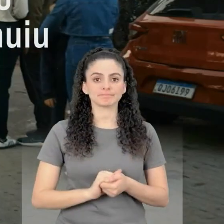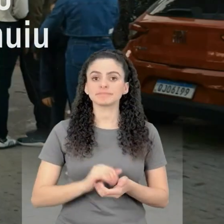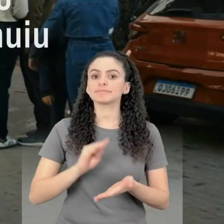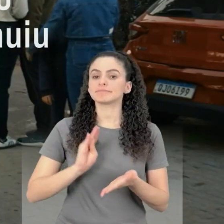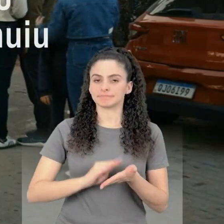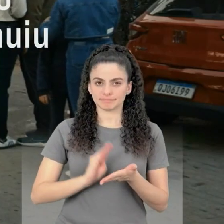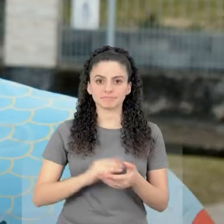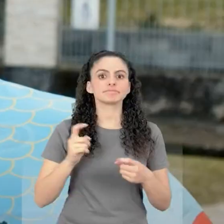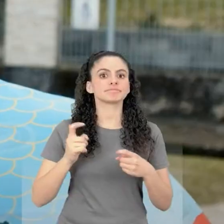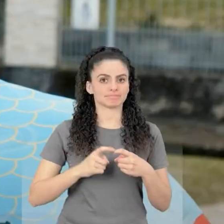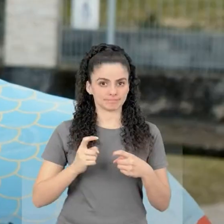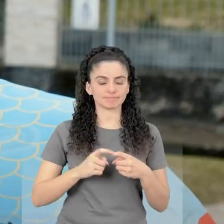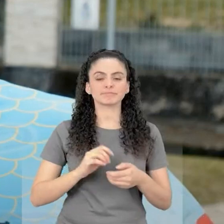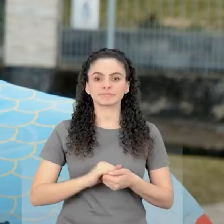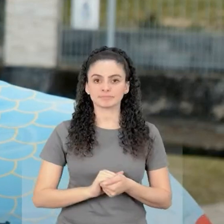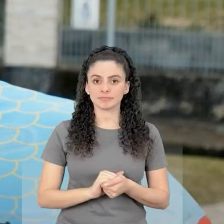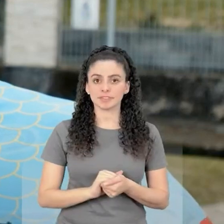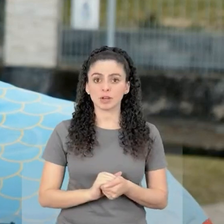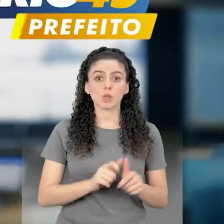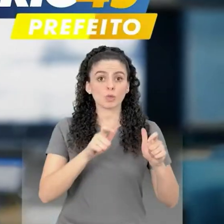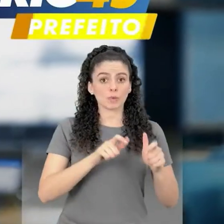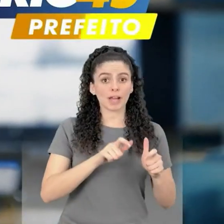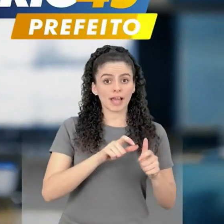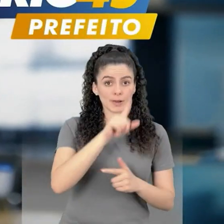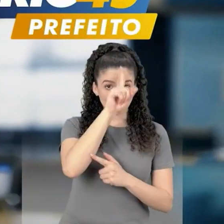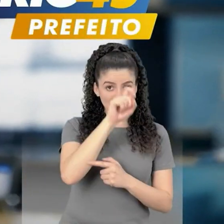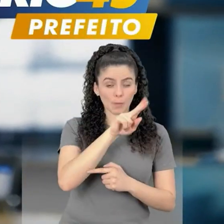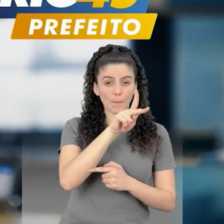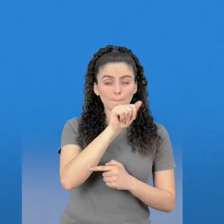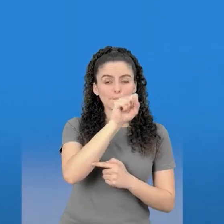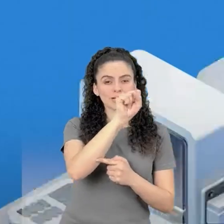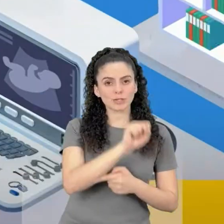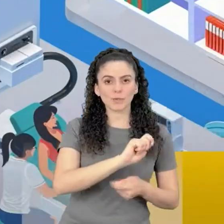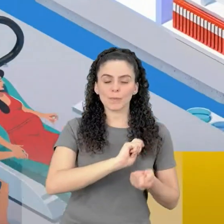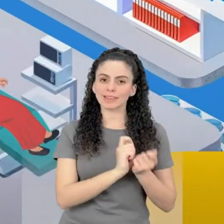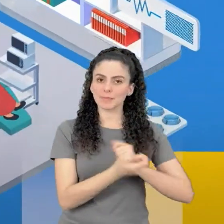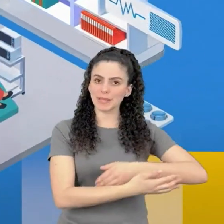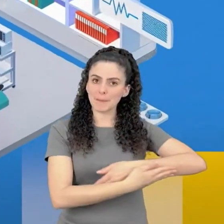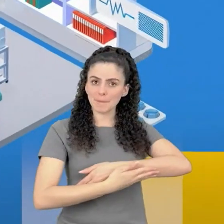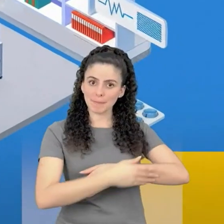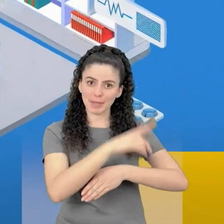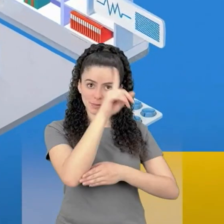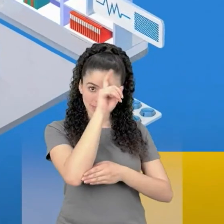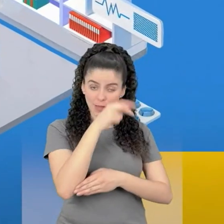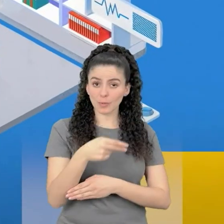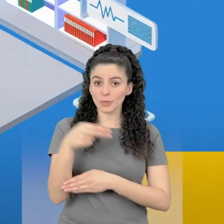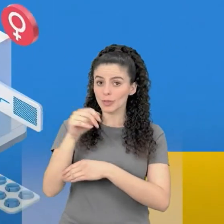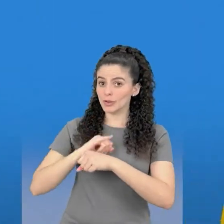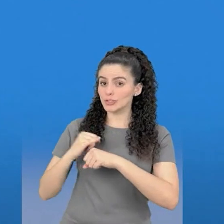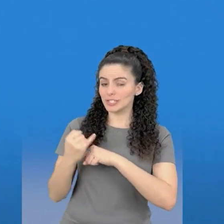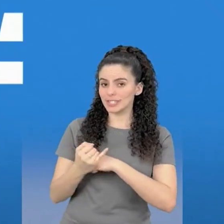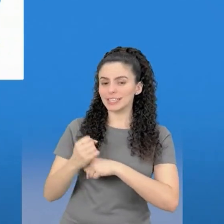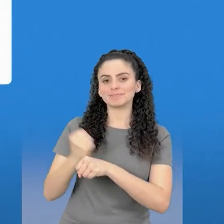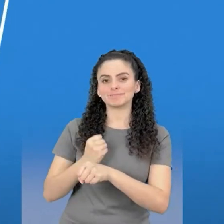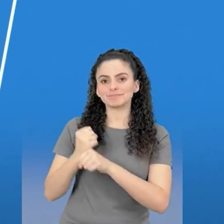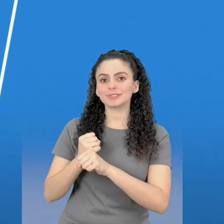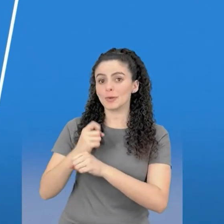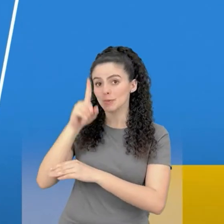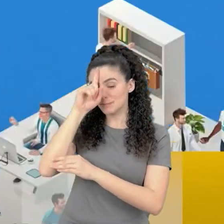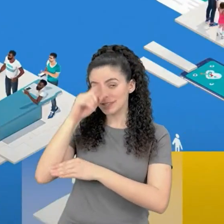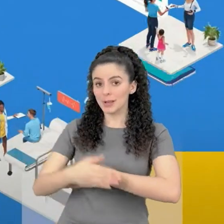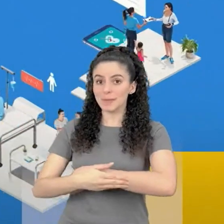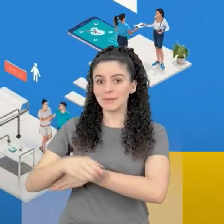número de médicos diminuiu. Médicos faltam e falta bastante. Onde ficava a Upa Sul, vou fazer um hospital maternidade. No norte da ilha,